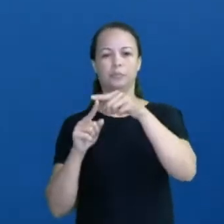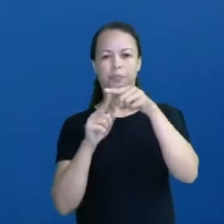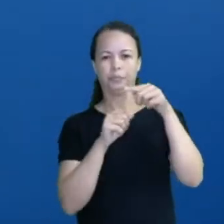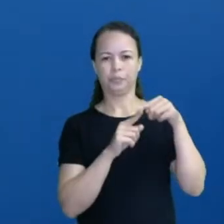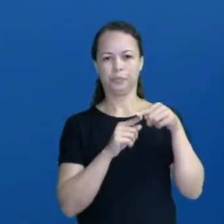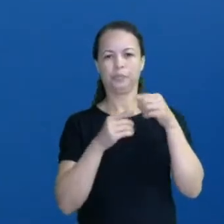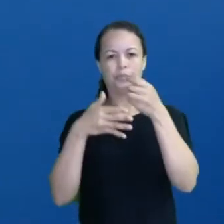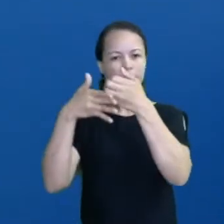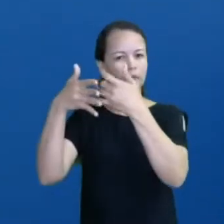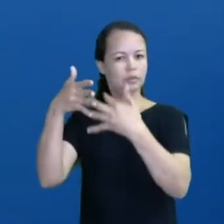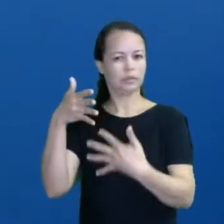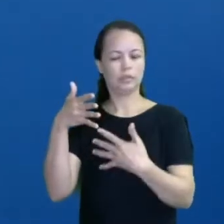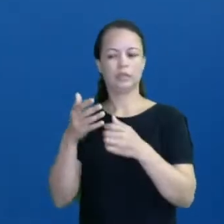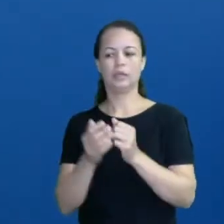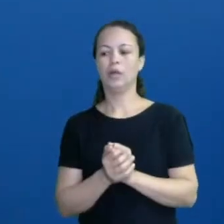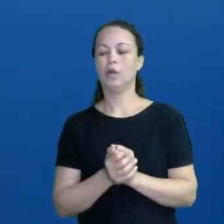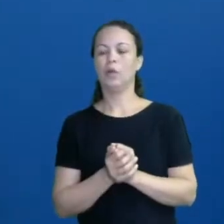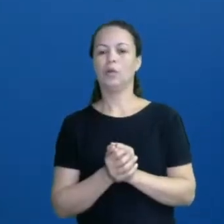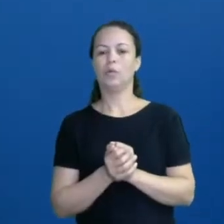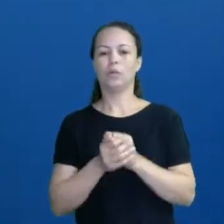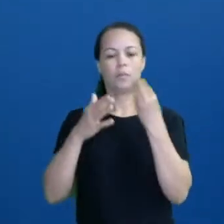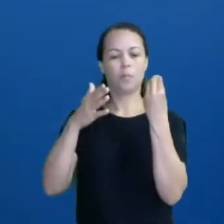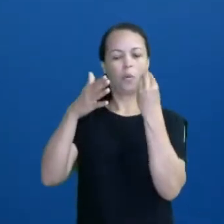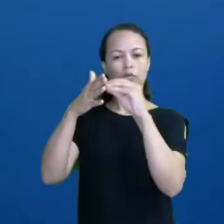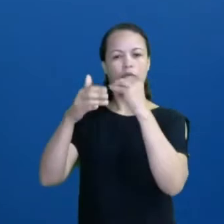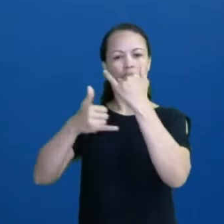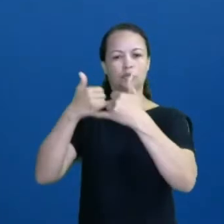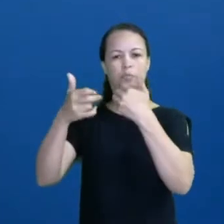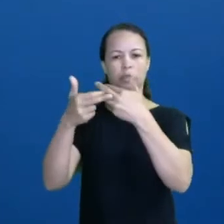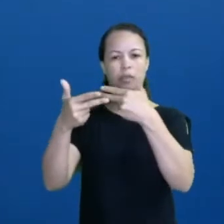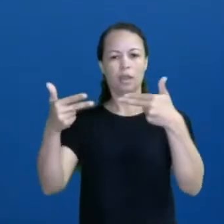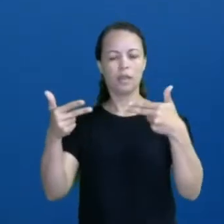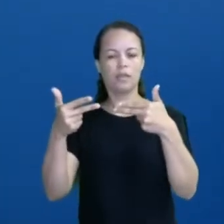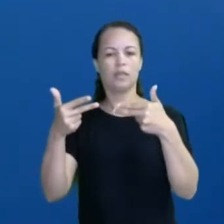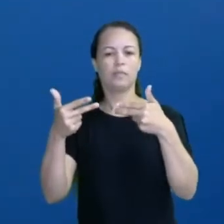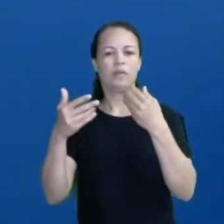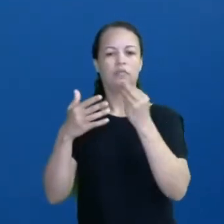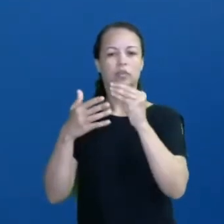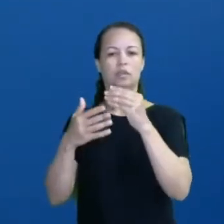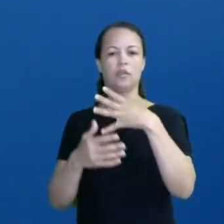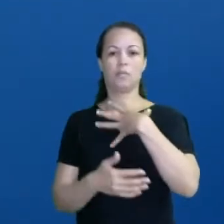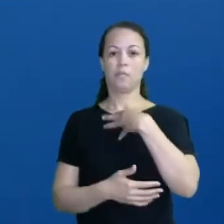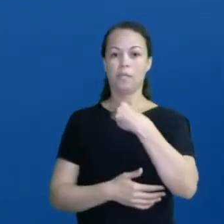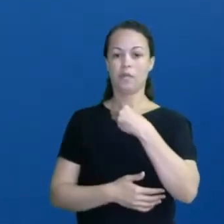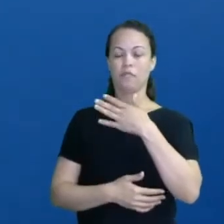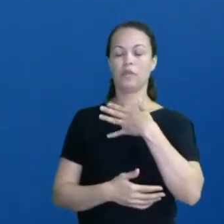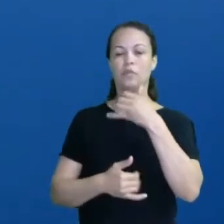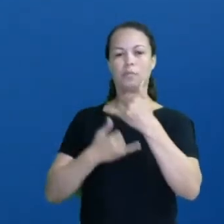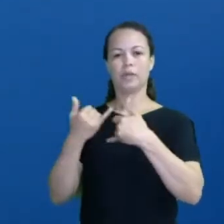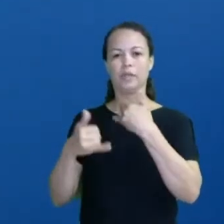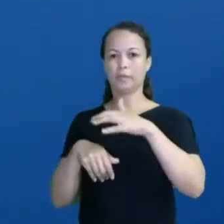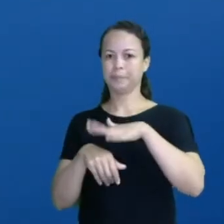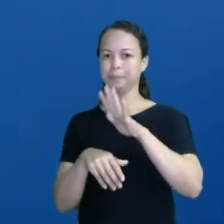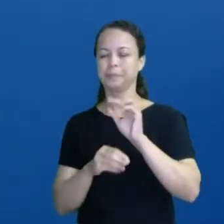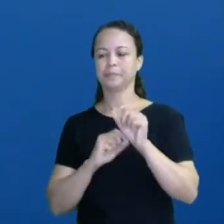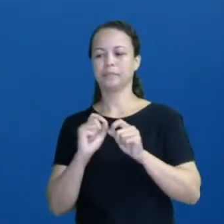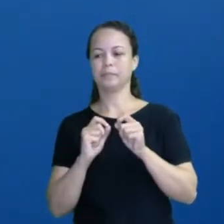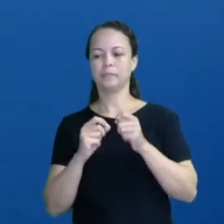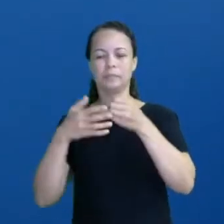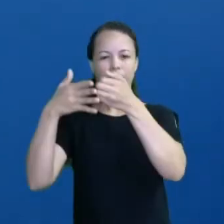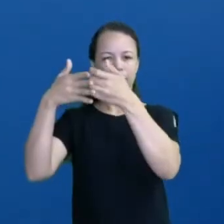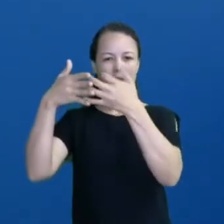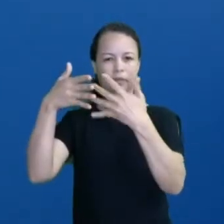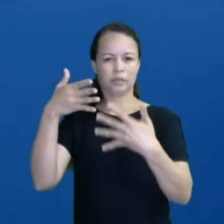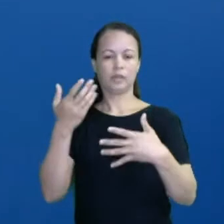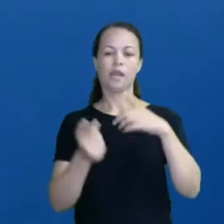para vocês os brinquedos que eu tenho lá em casa, que o meu filho brinca muito, né? Ó, eu fiz uma listinha para mostrar para